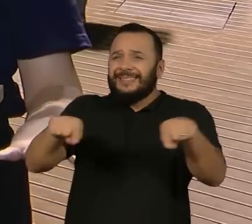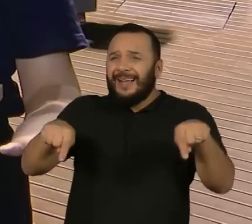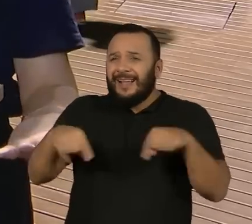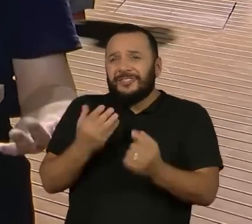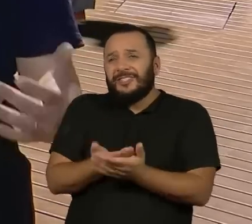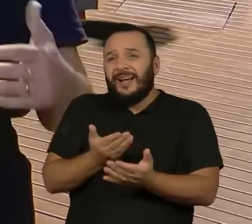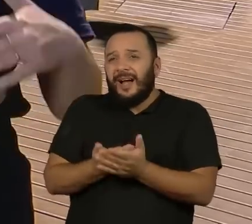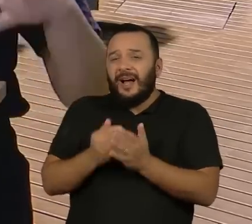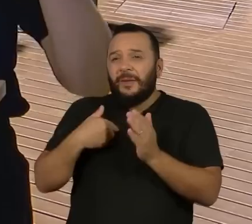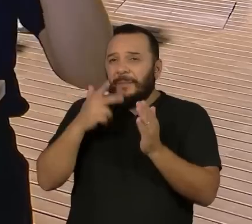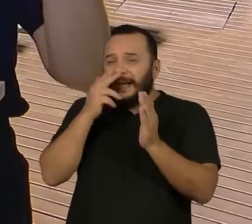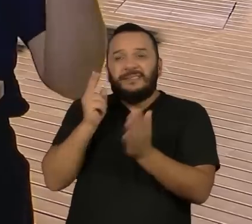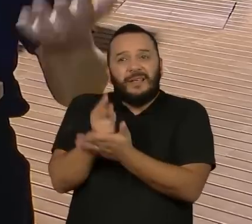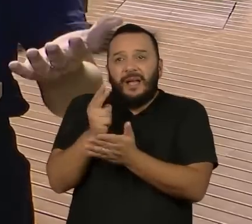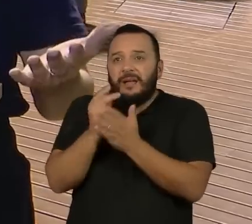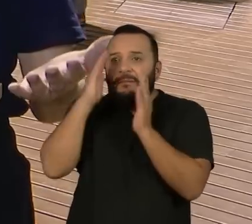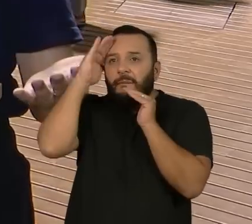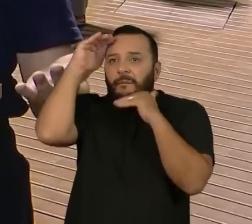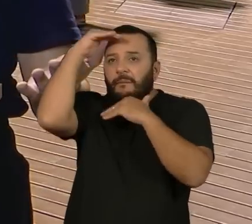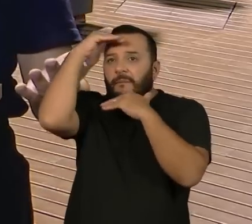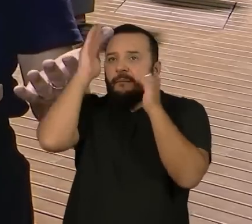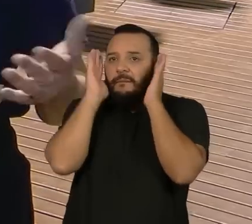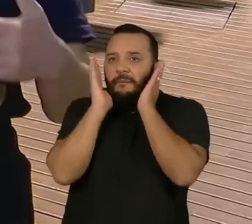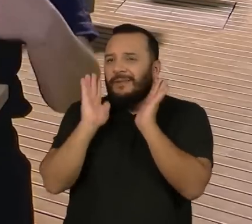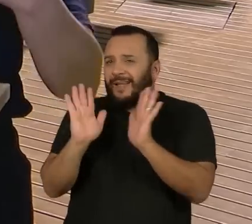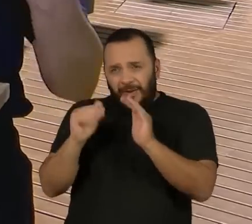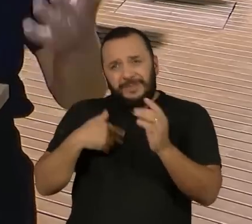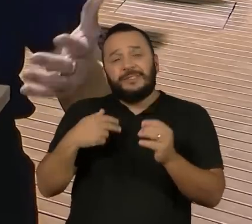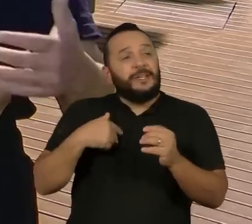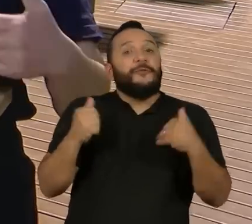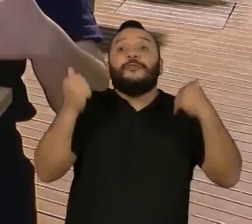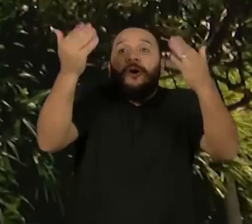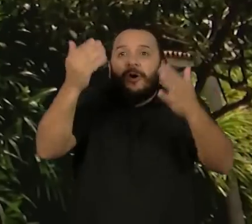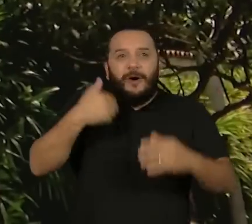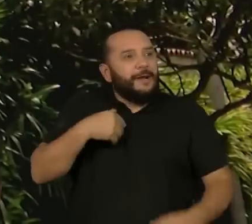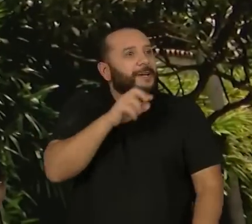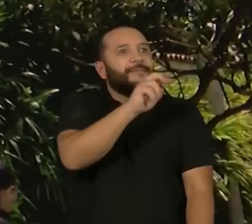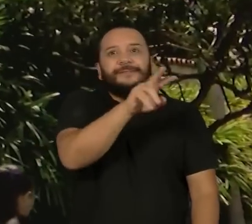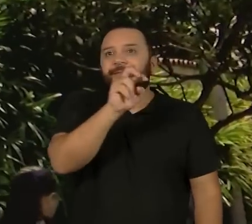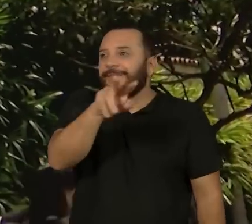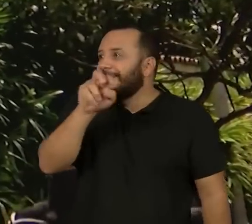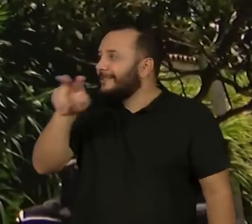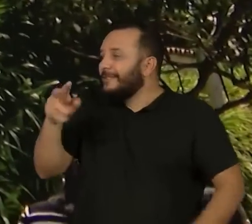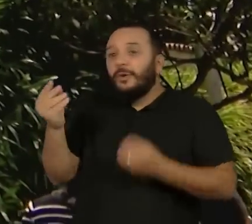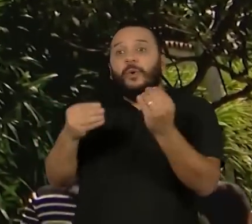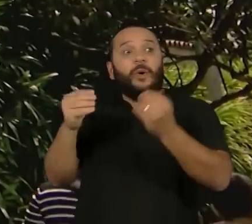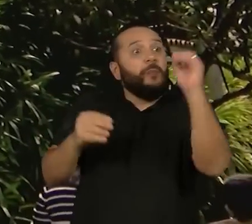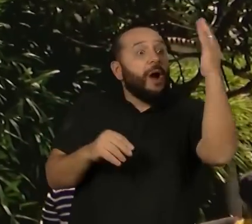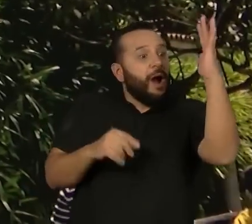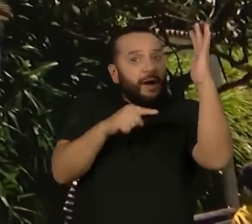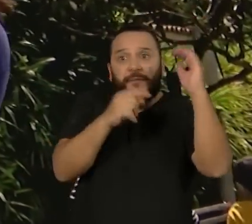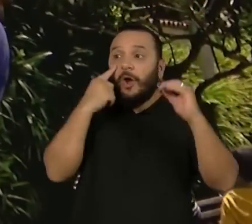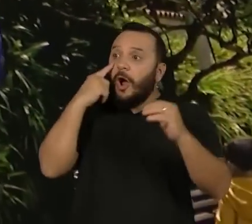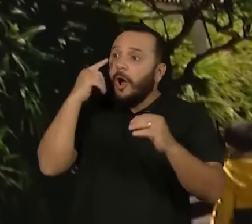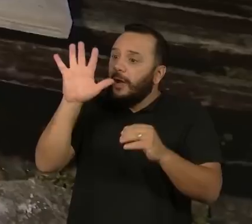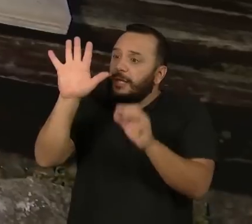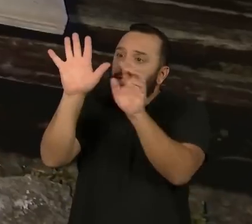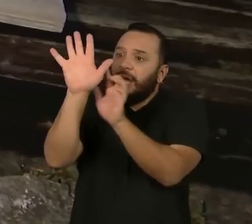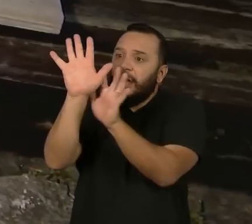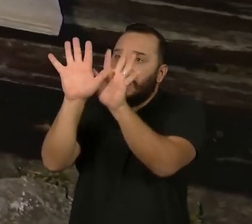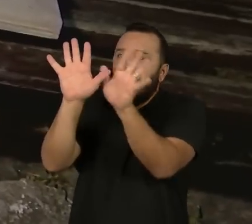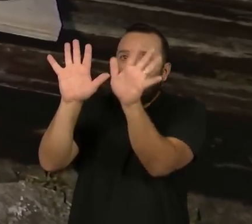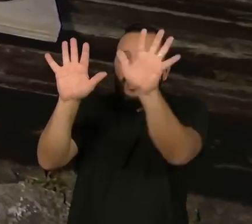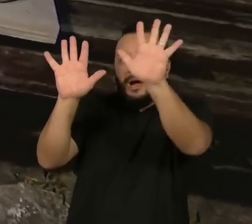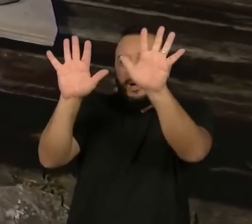momento lúdico, e das crianças olharem para o que elas têm no entorno da escola. Como é que é aquela árvore, nossa, o galho daquela árvore, o